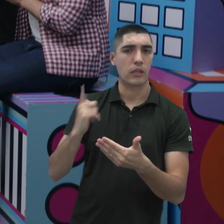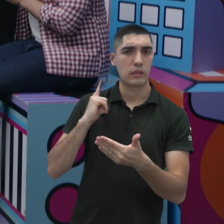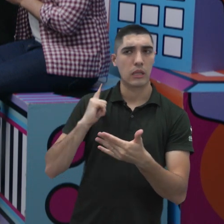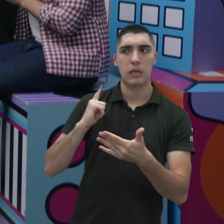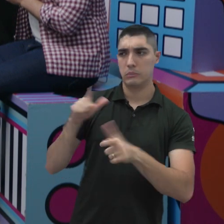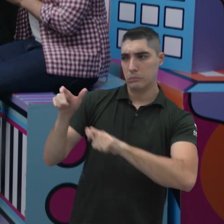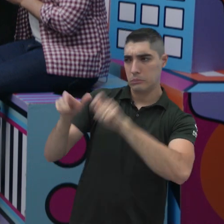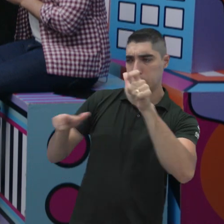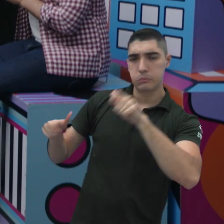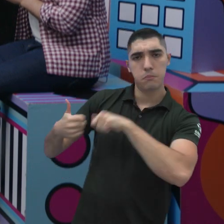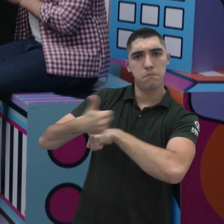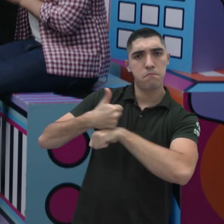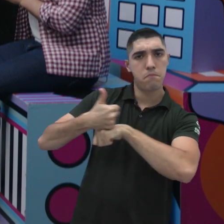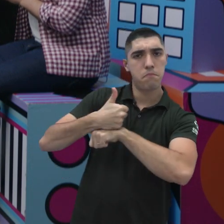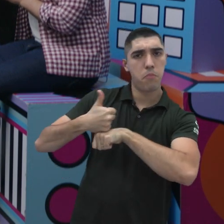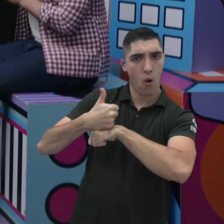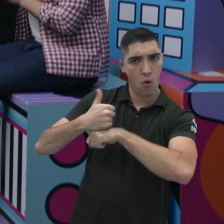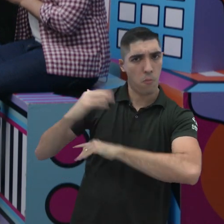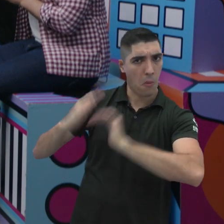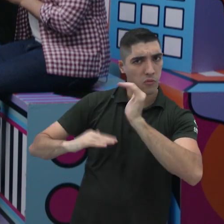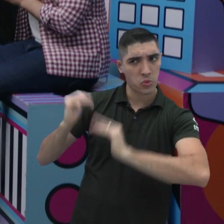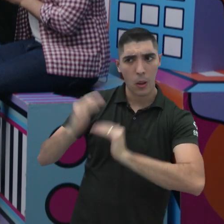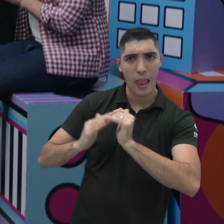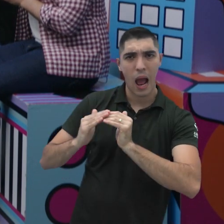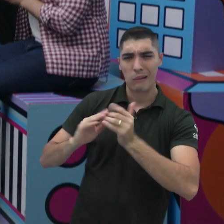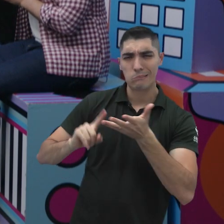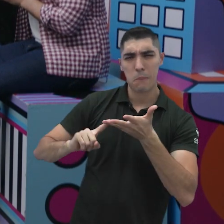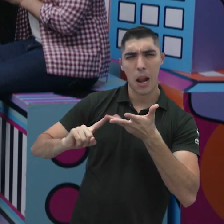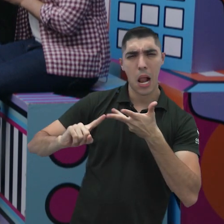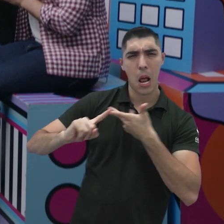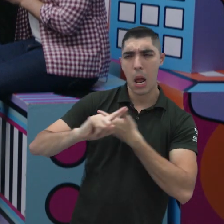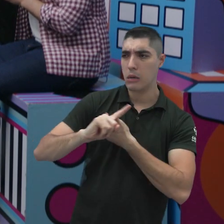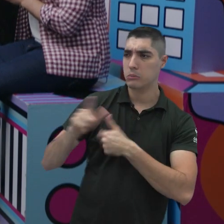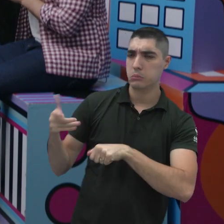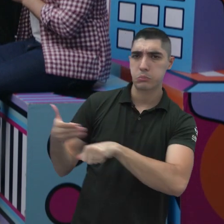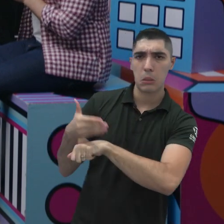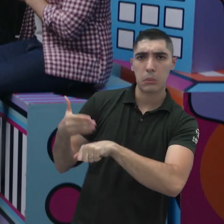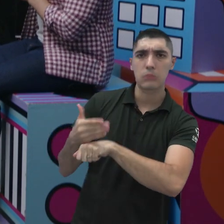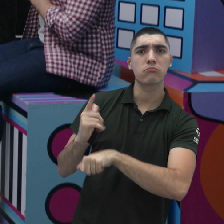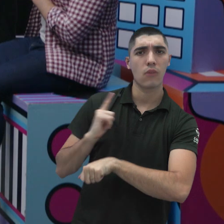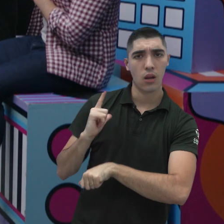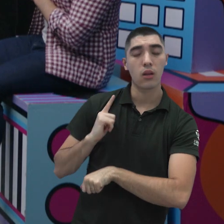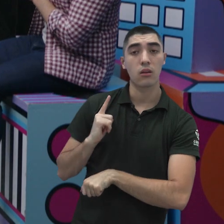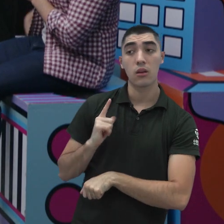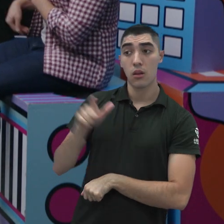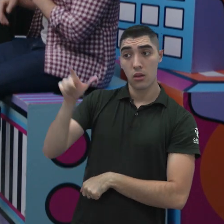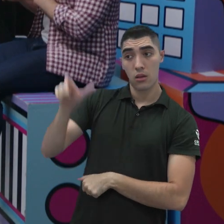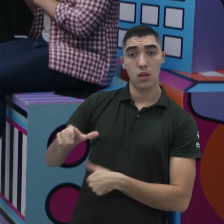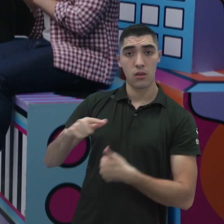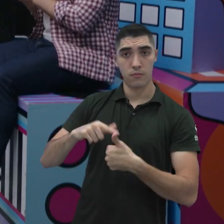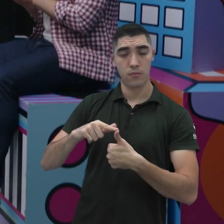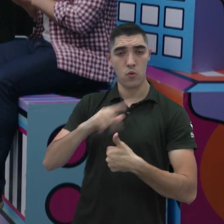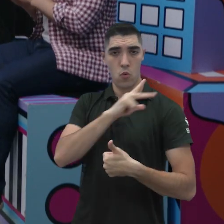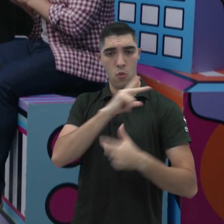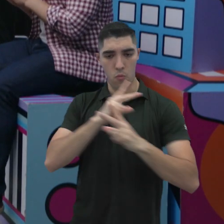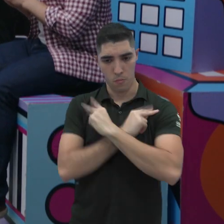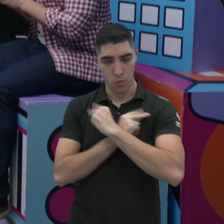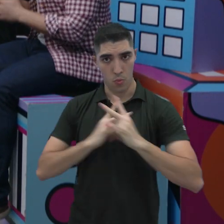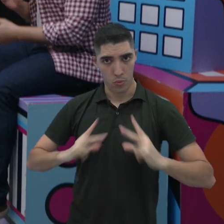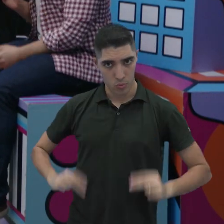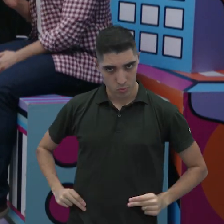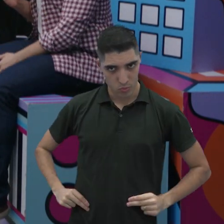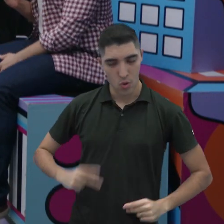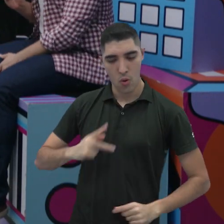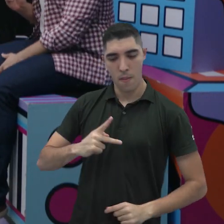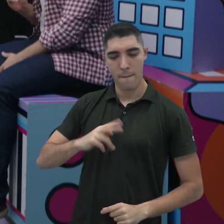vários profissionais também envolvidos no processo. Tem o profissional, o produtor cultural,